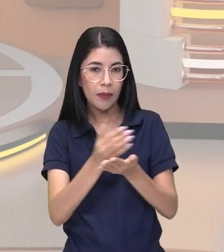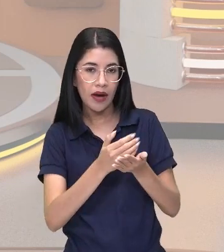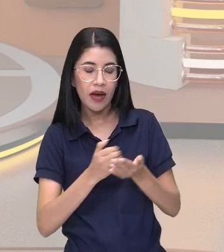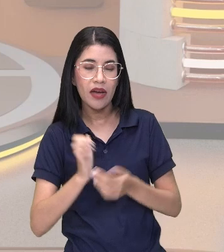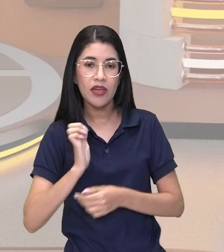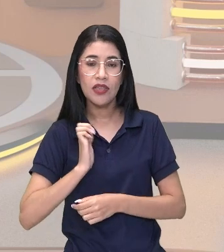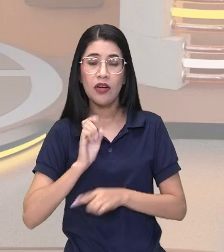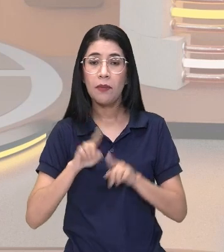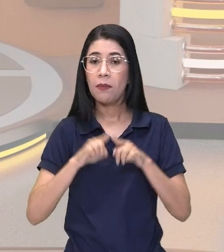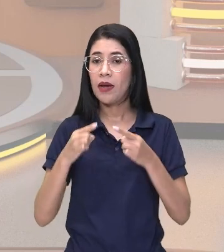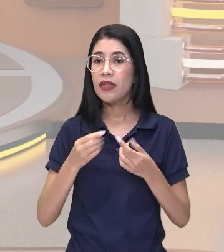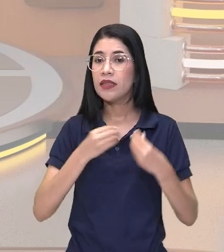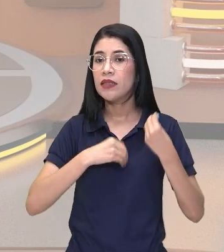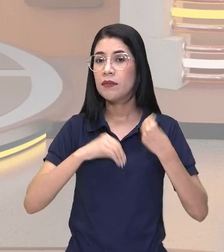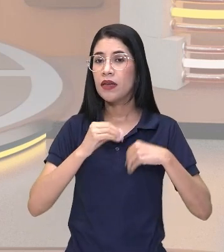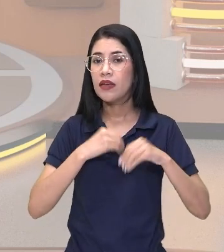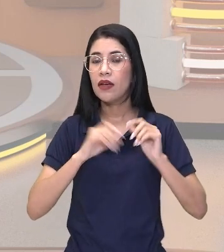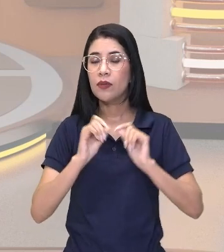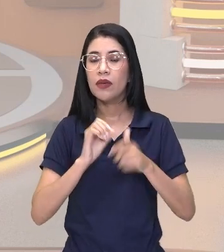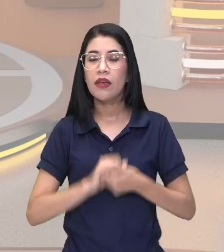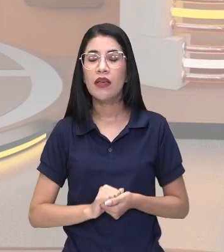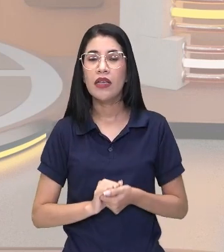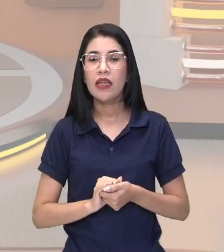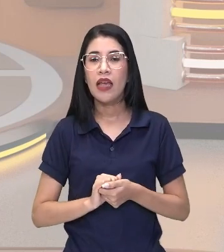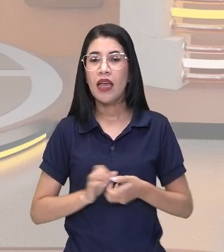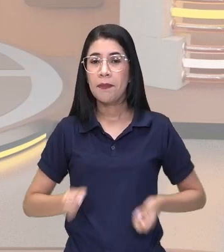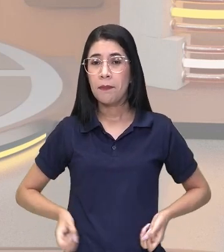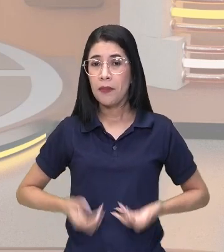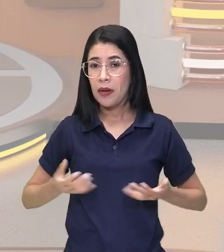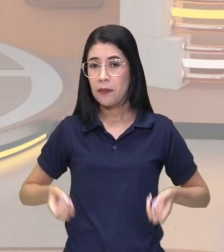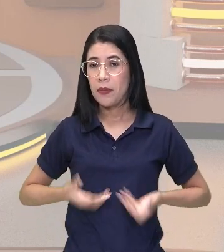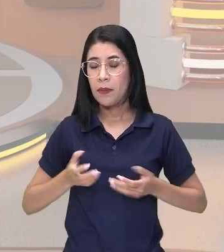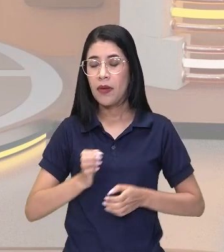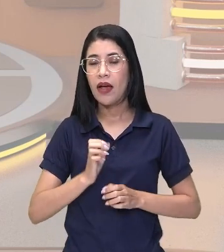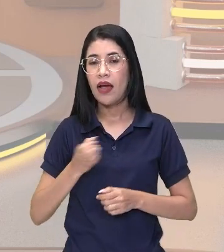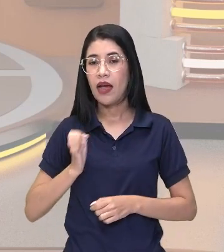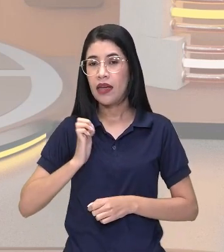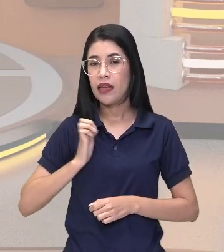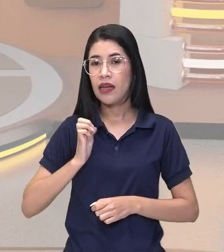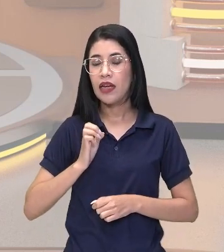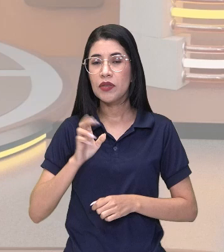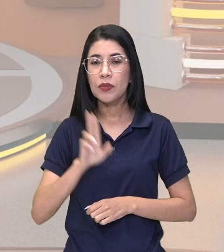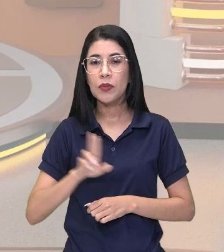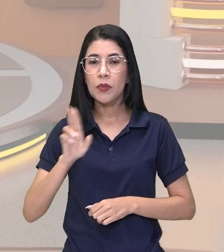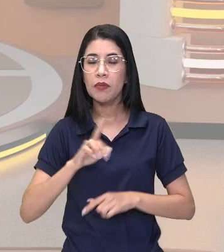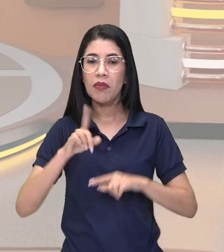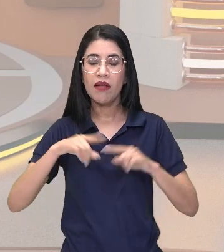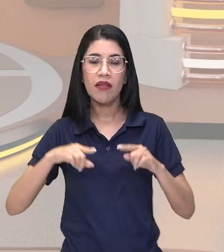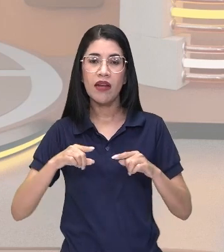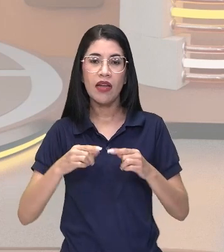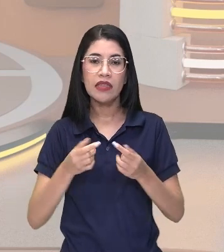pecado seria você esbanjar e desperdiçar aquela riqueza com coisas fúteis.